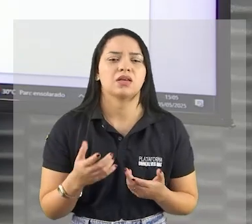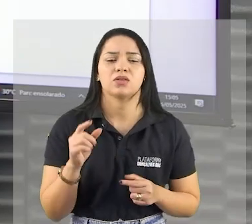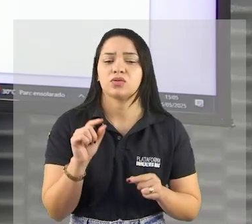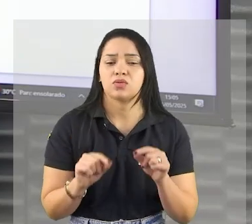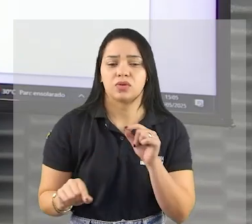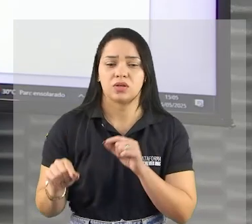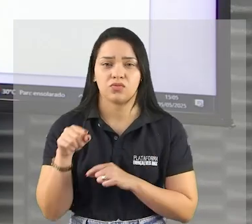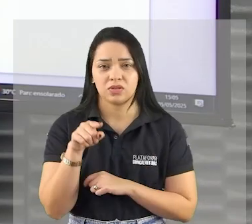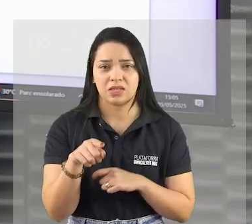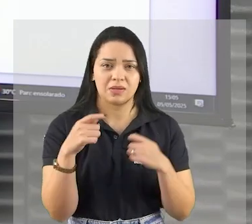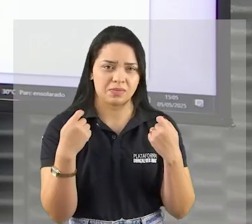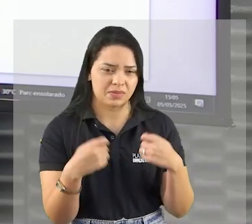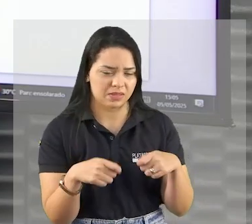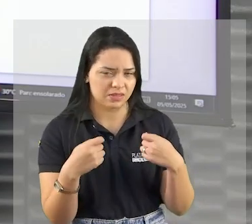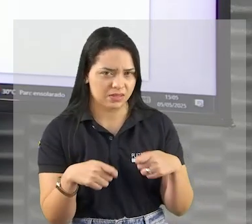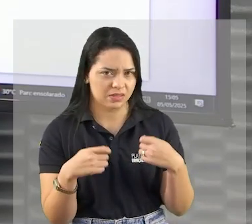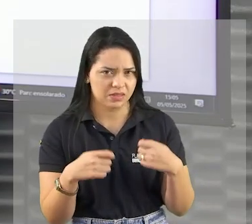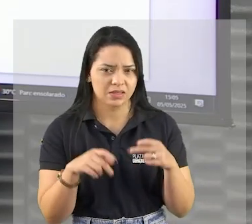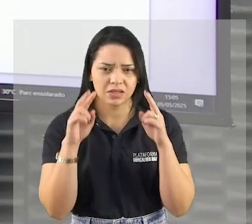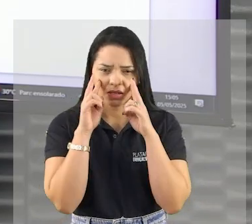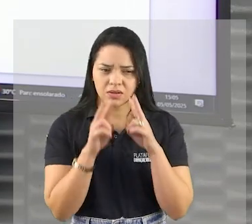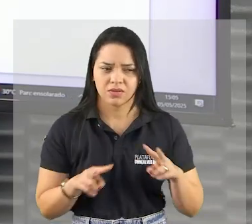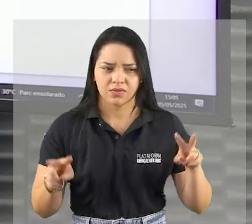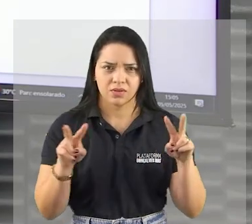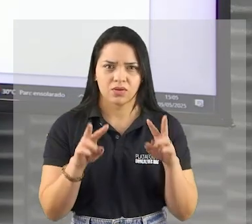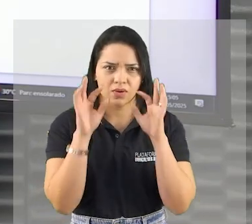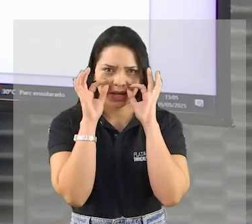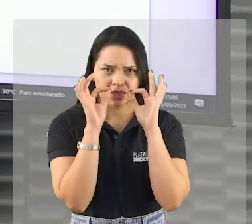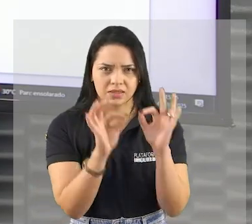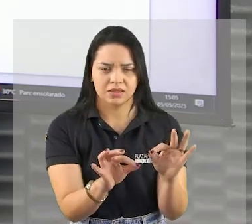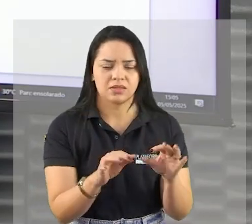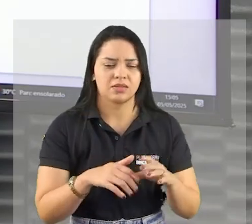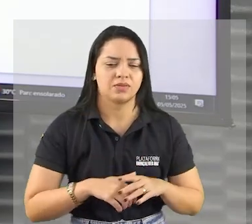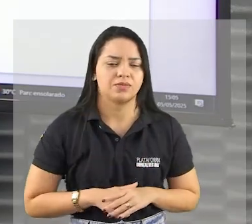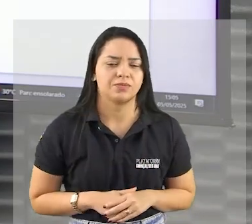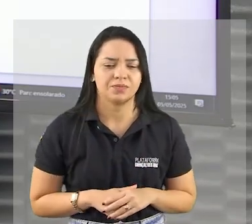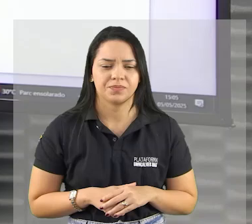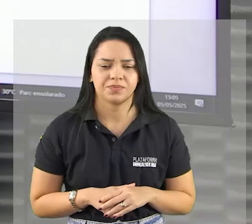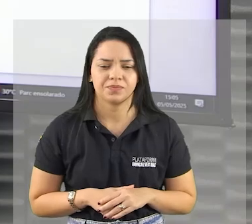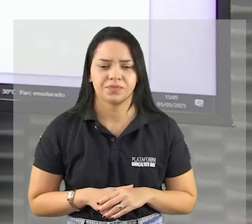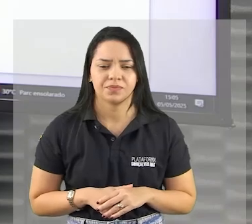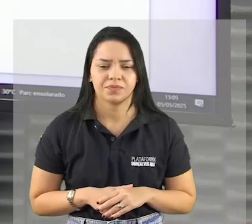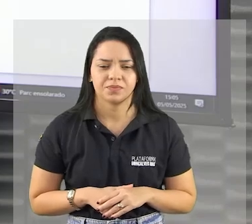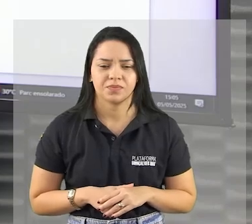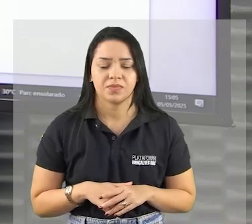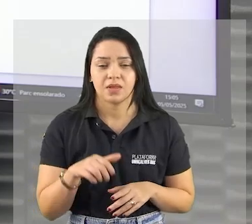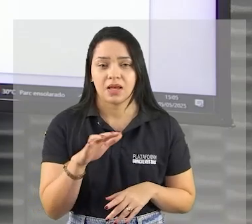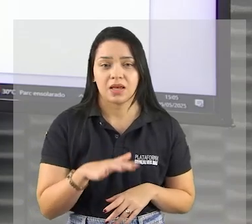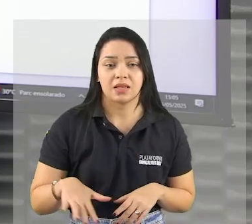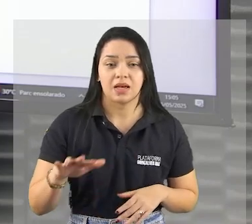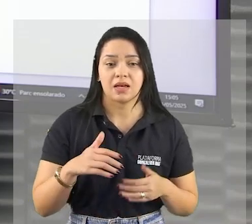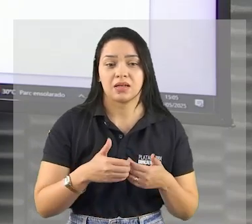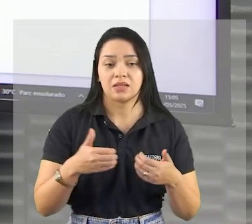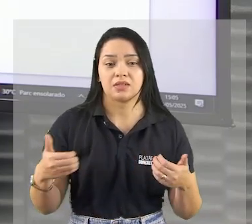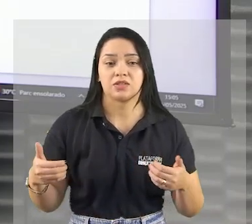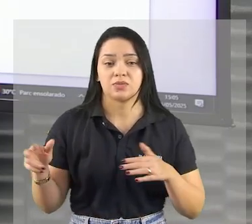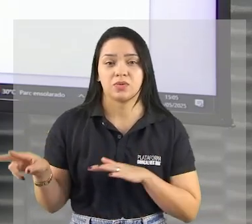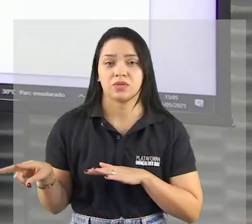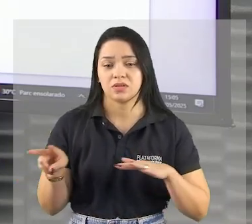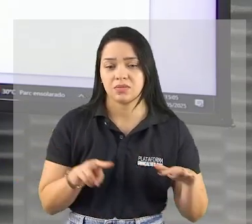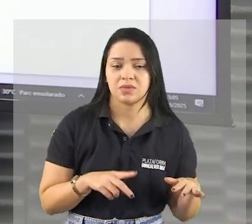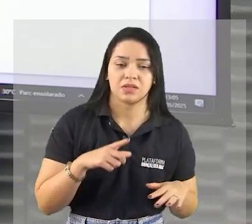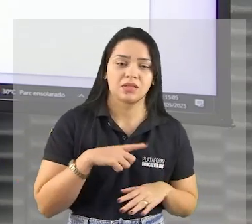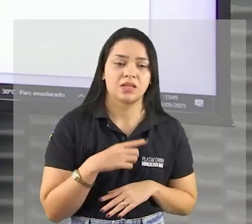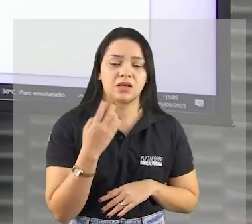que você precisa olhar com mais atenção, certo? Dividir as áreas por semana, a gente tem